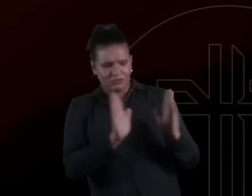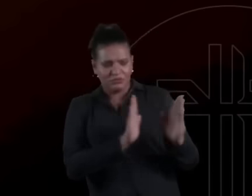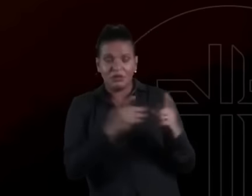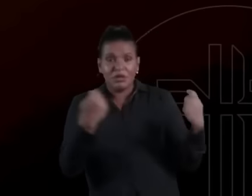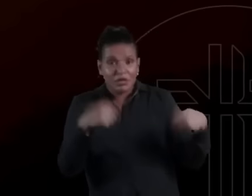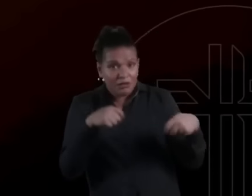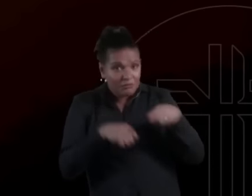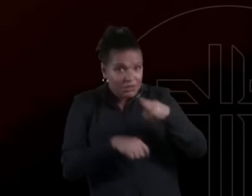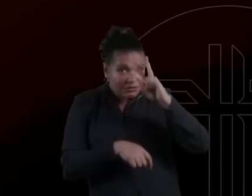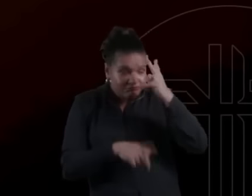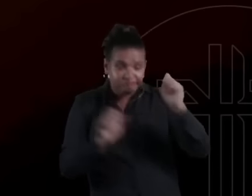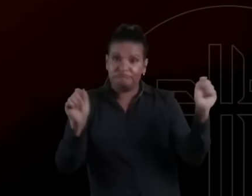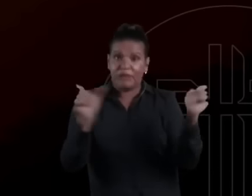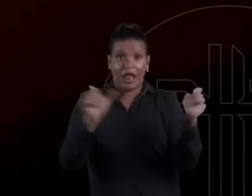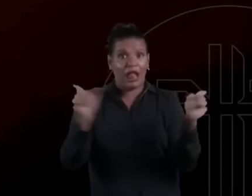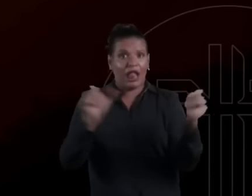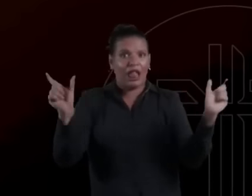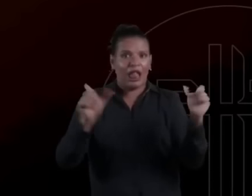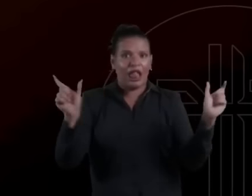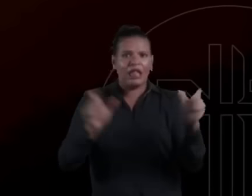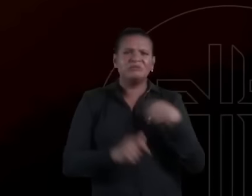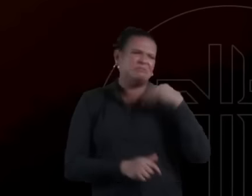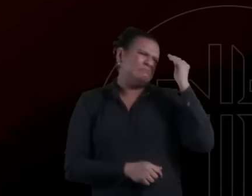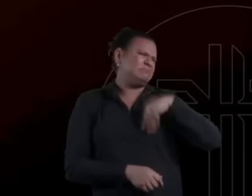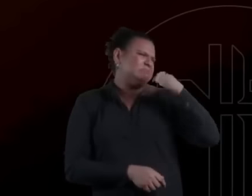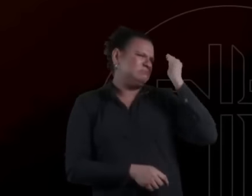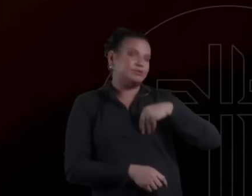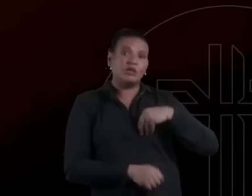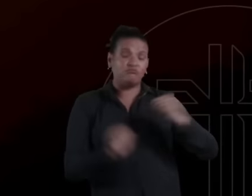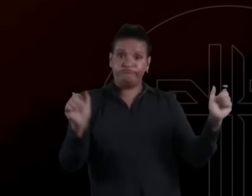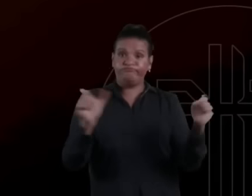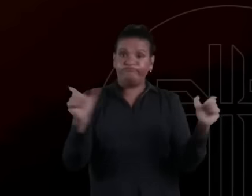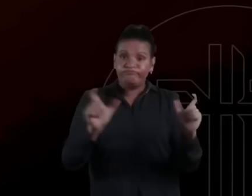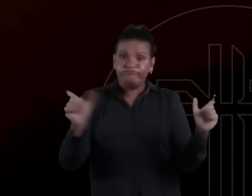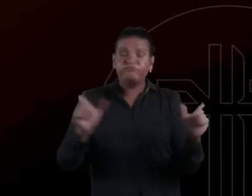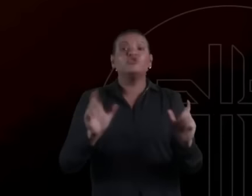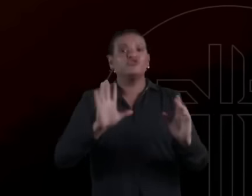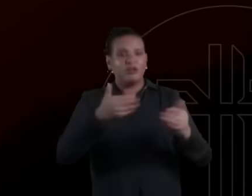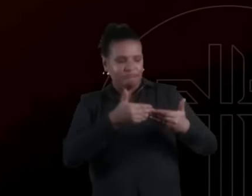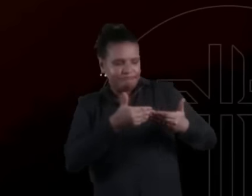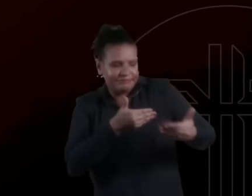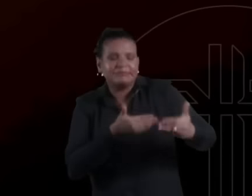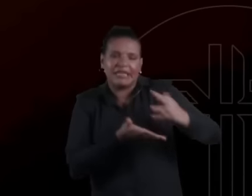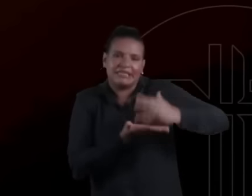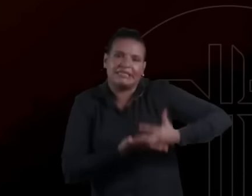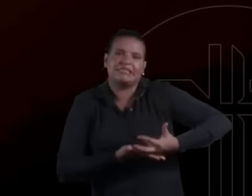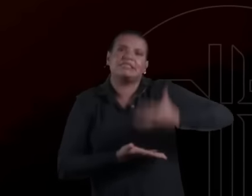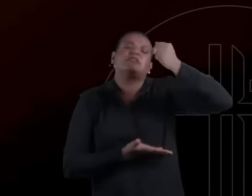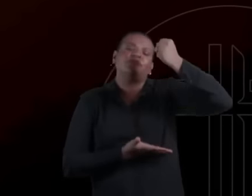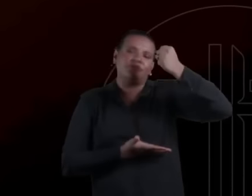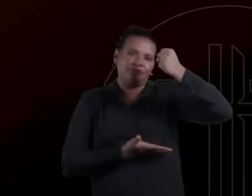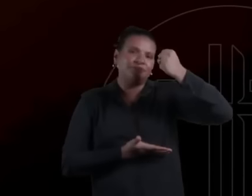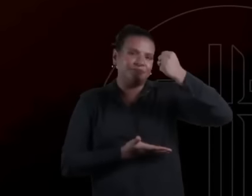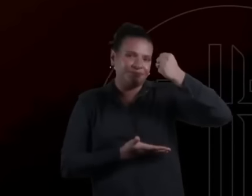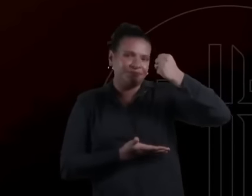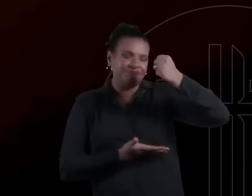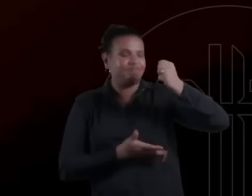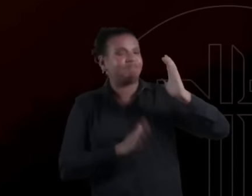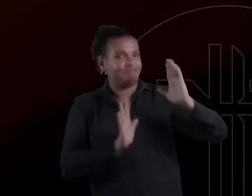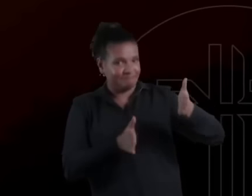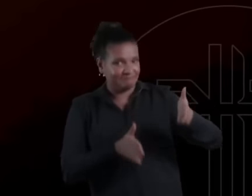despertardes do sono porque a nossa salvação está agora mais perto do que quando no